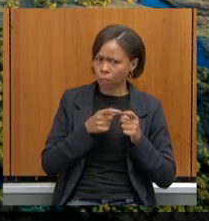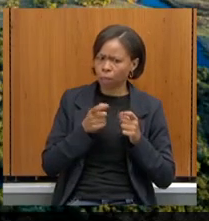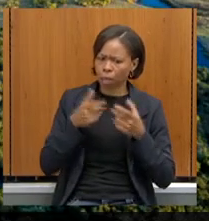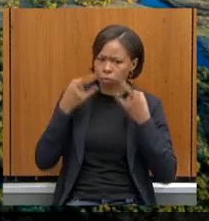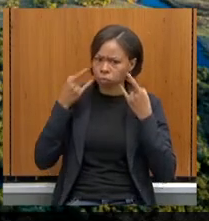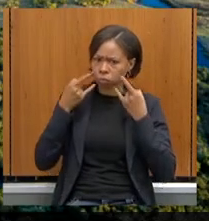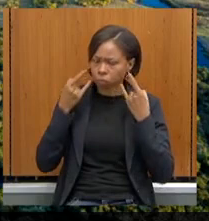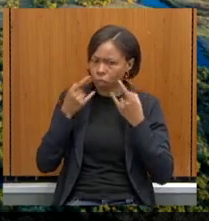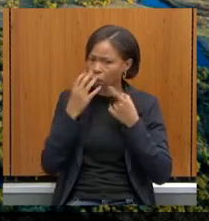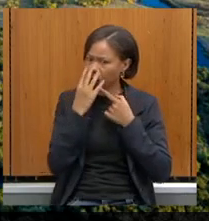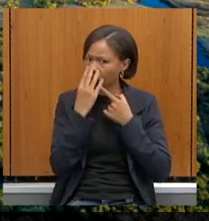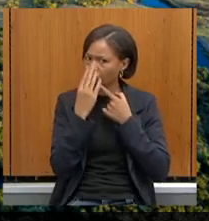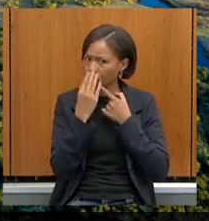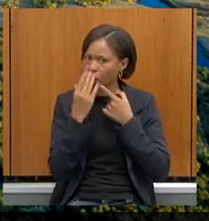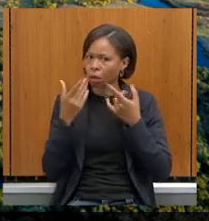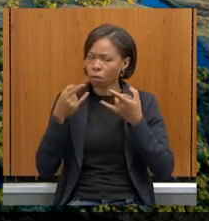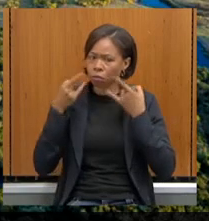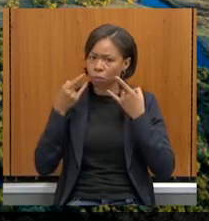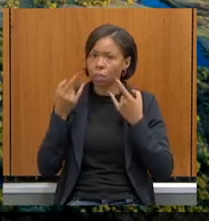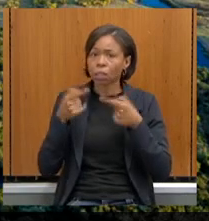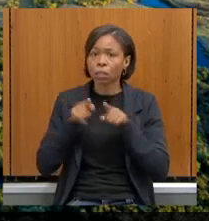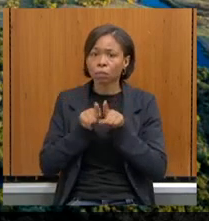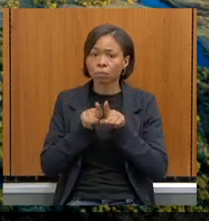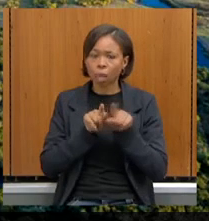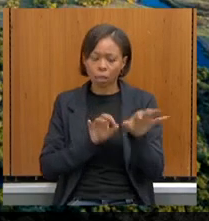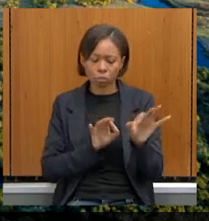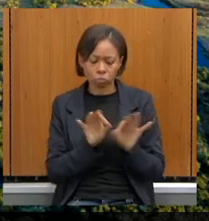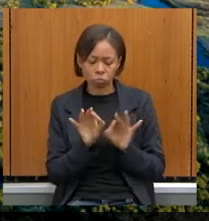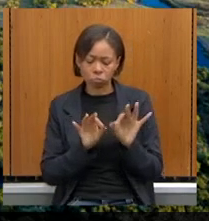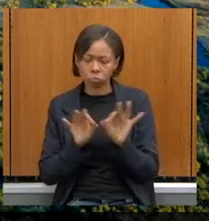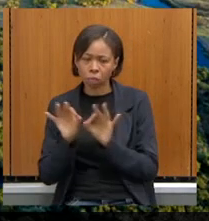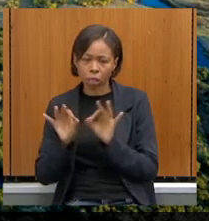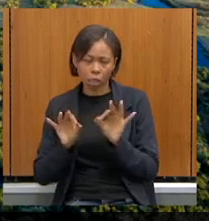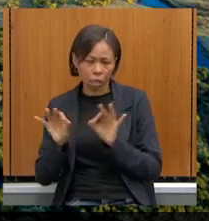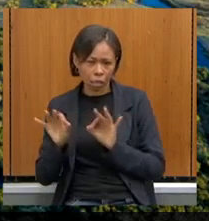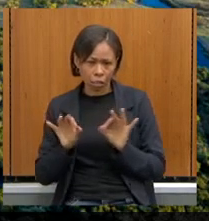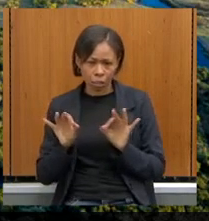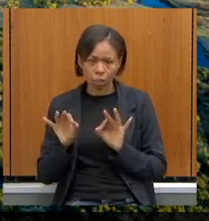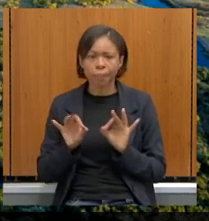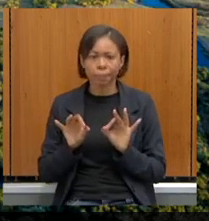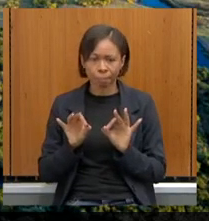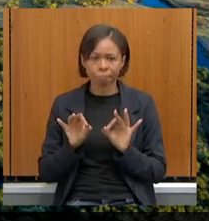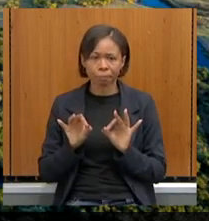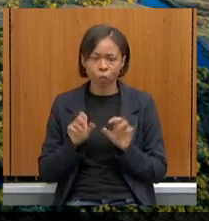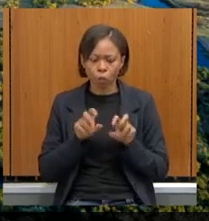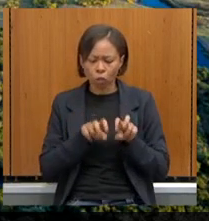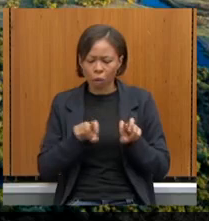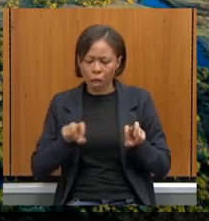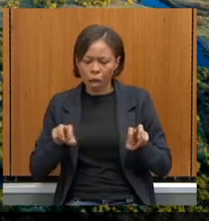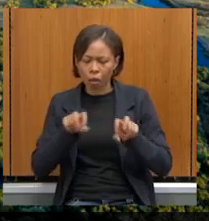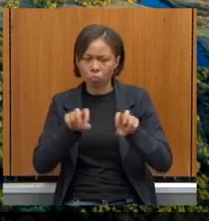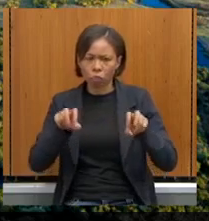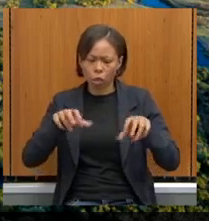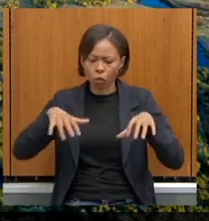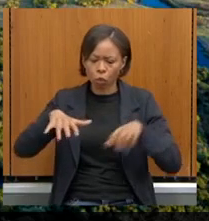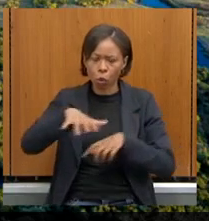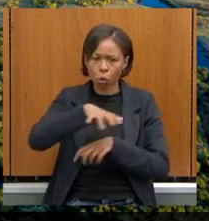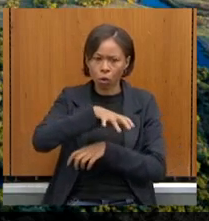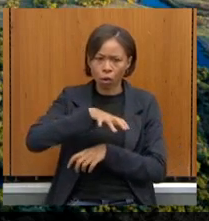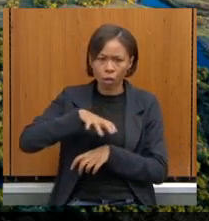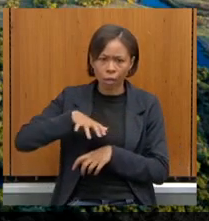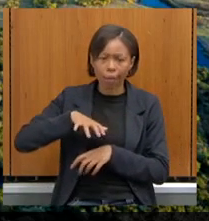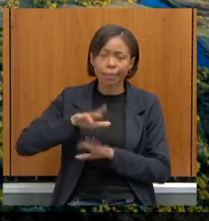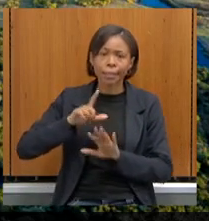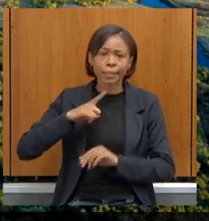preparação das cadeiras, como nós vemos aqui, que evitem o distanciamento e nós temos mais de dez